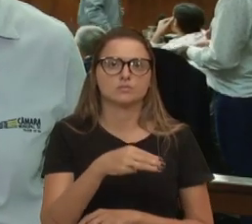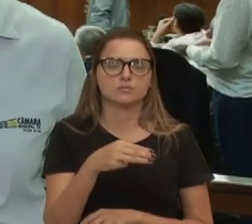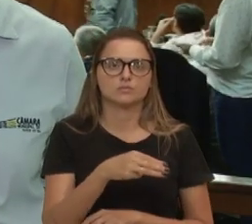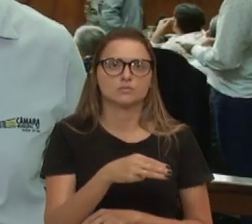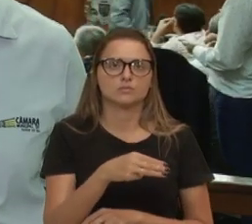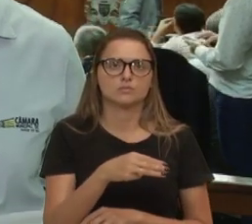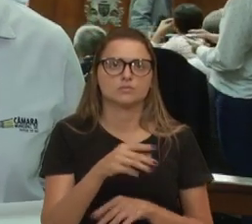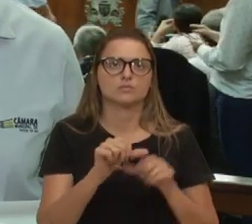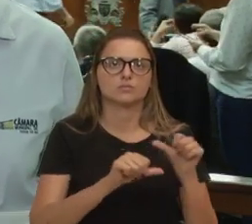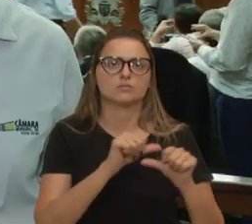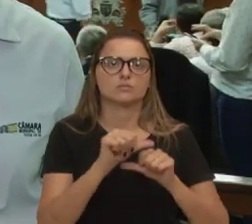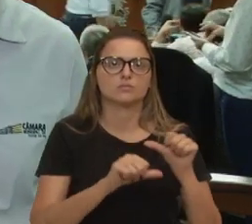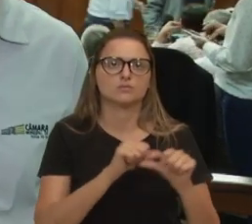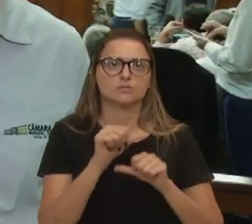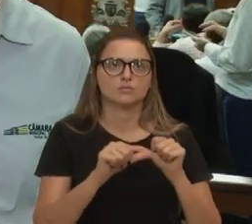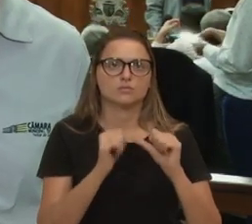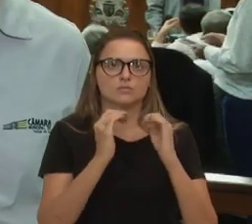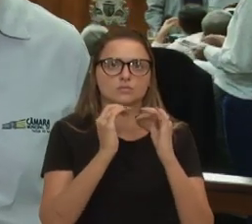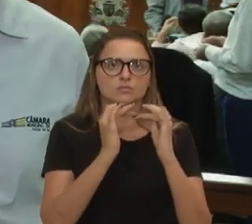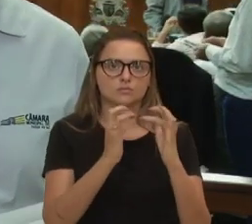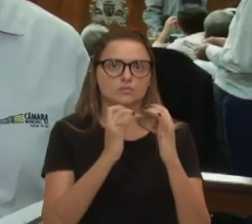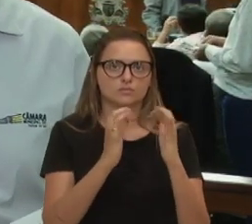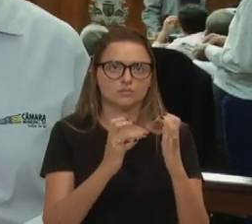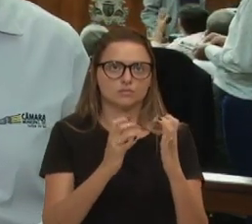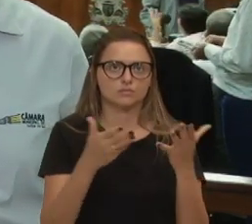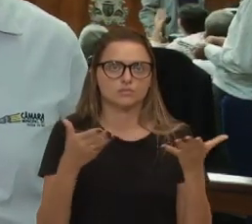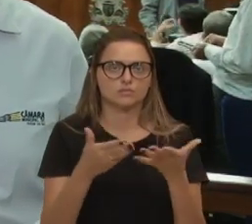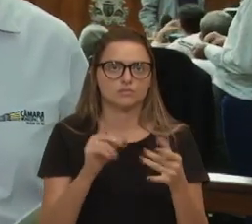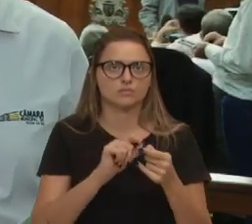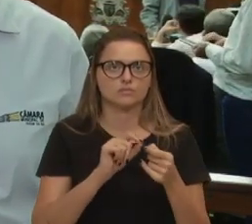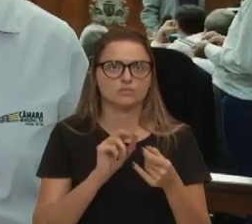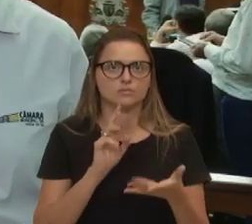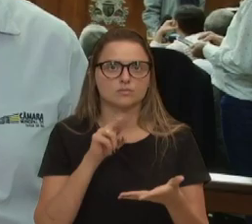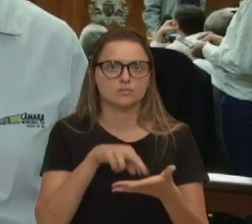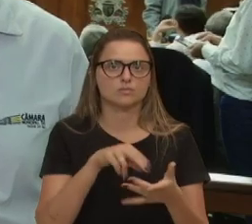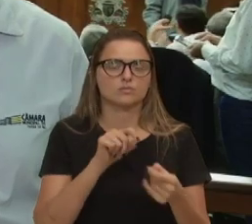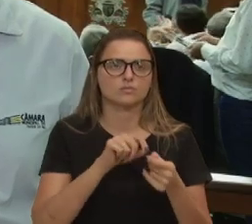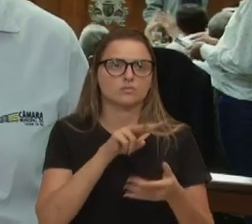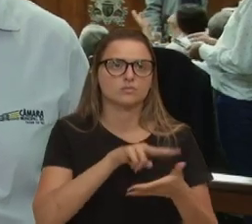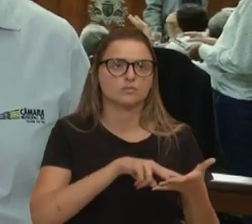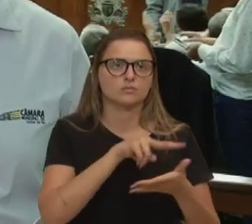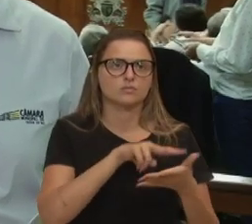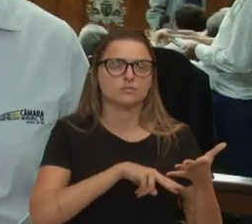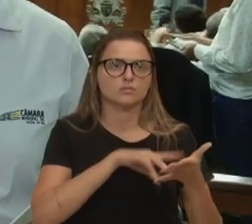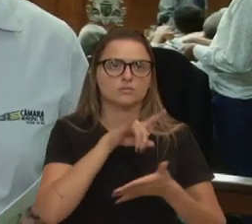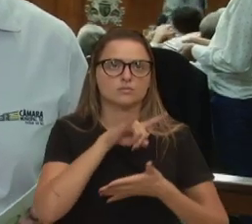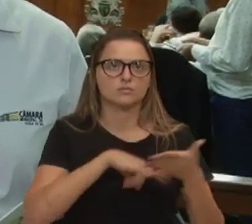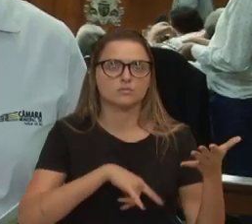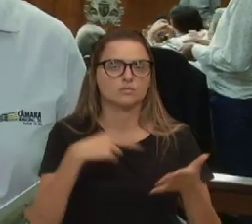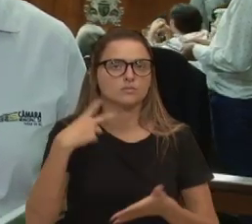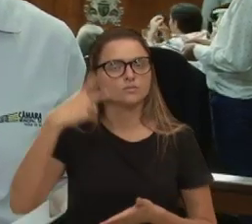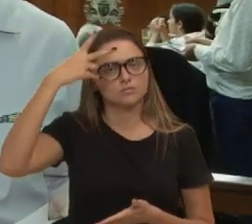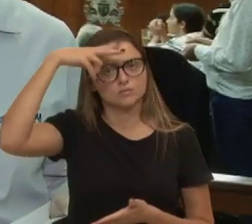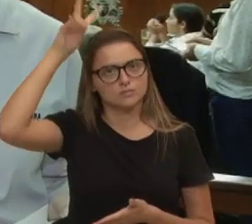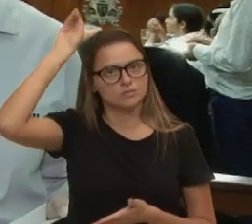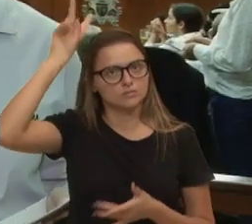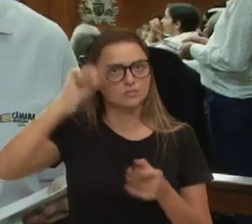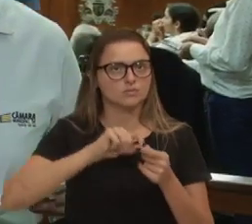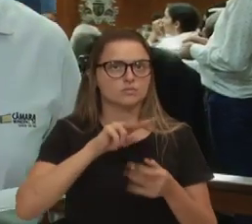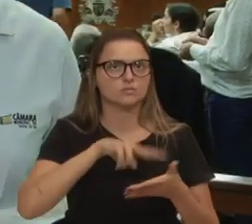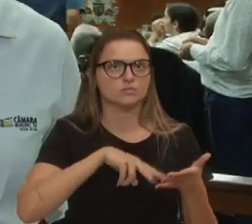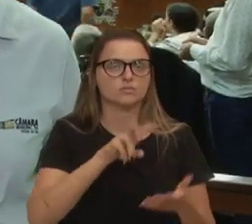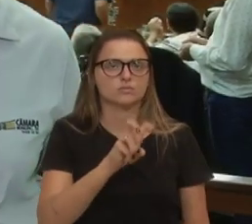minutos para troca de equipamento. Estava sendo realizada a leitura do documento. O vereador Edson da Rosa estava lendo a